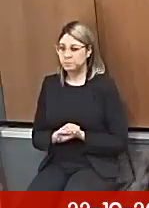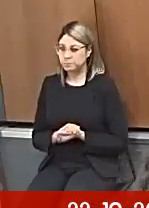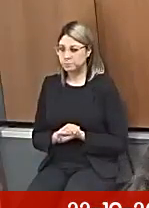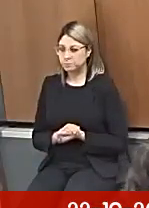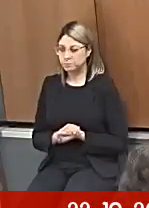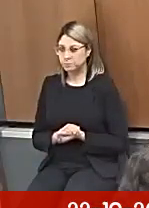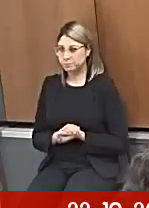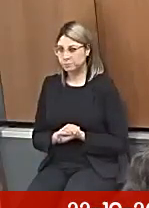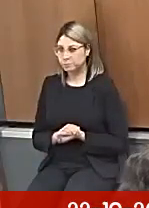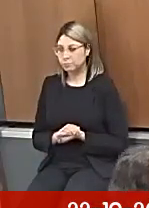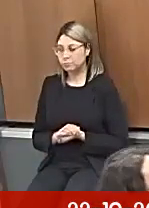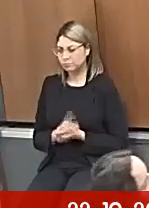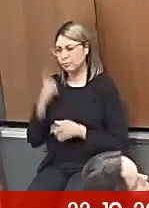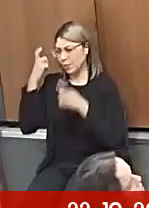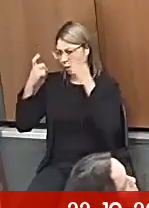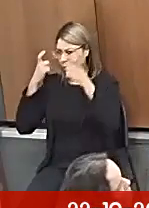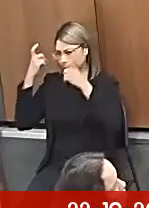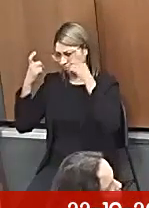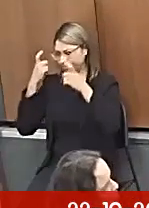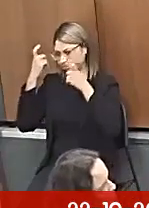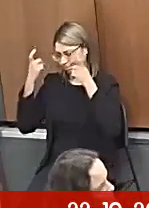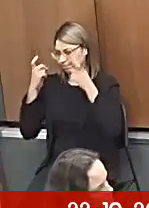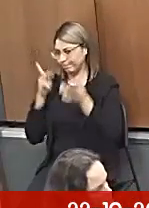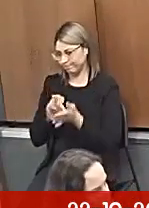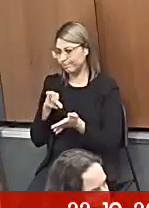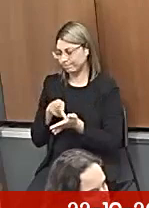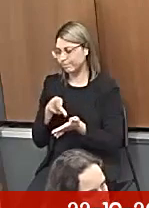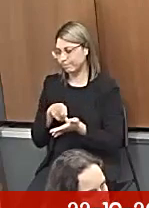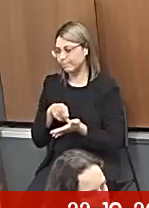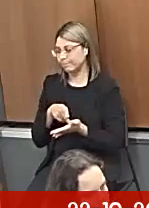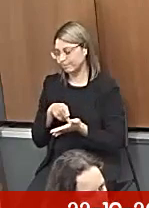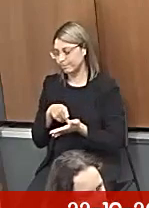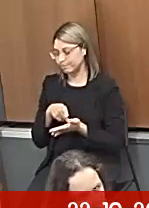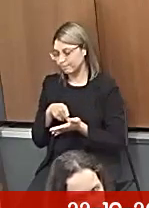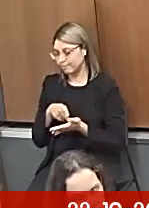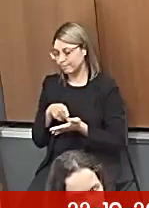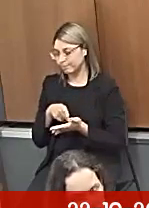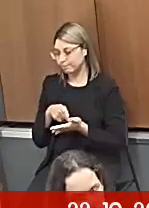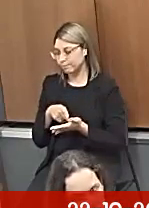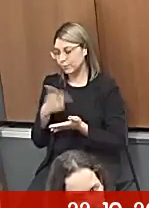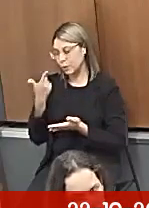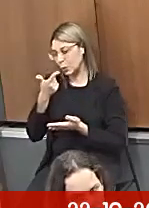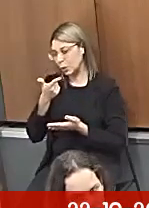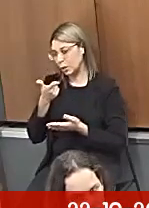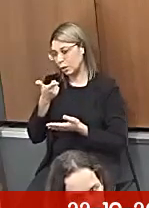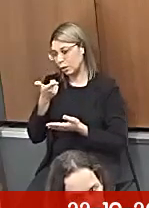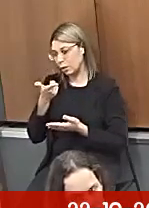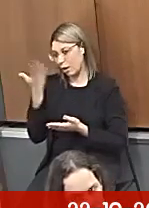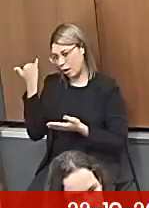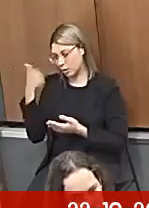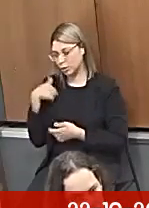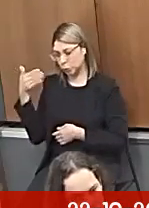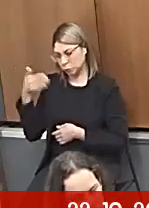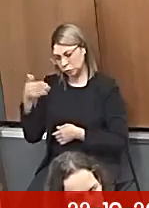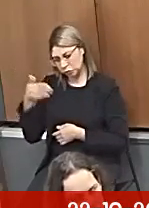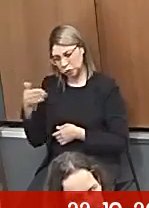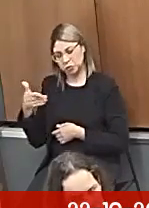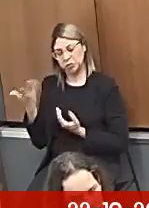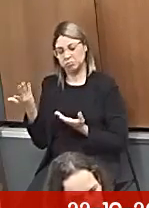é uma questão preocupante demais. Em outras ocasiões que aqui estive,